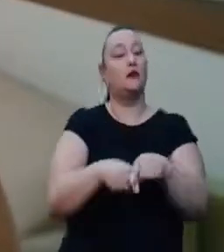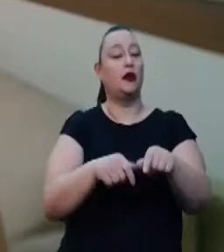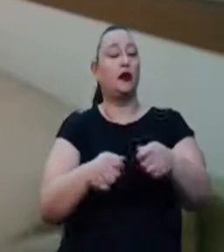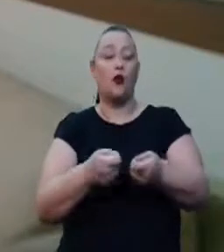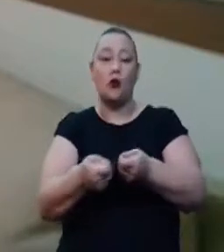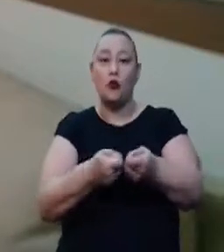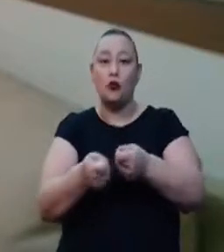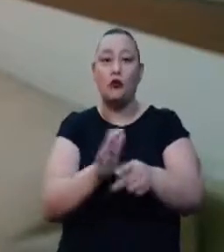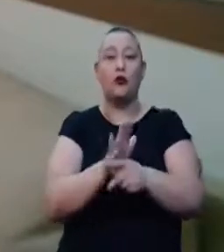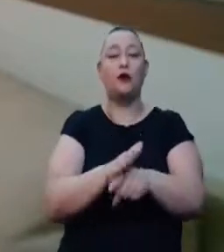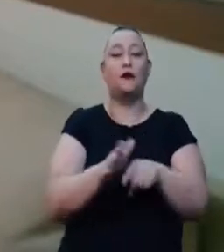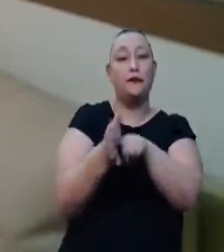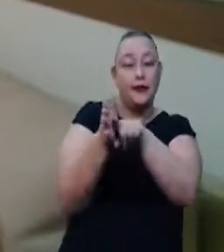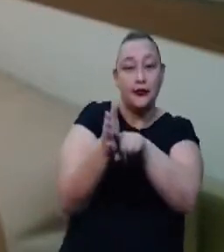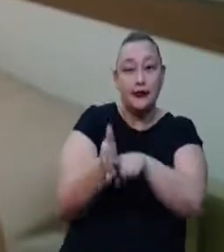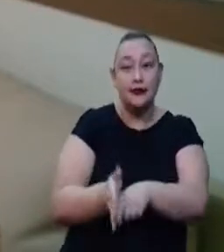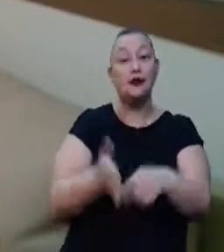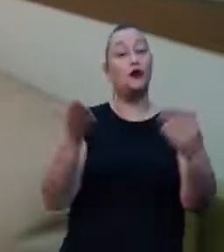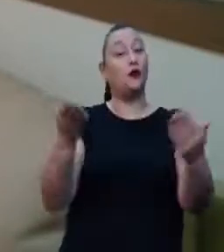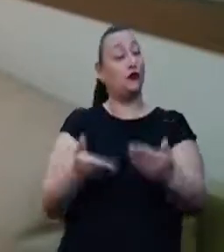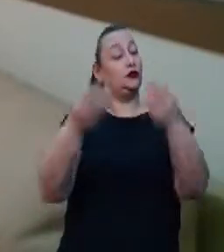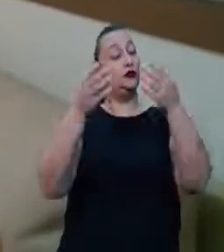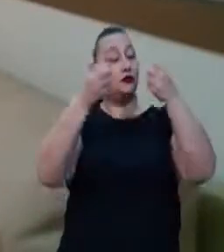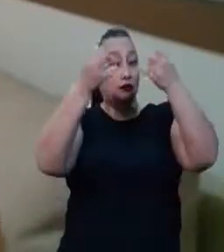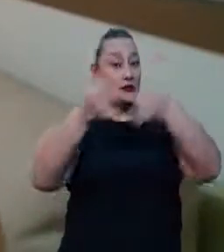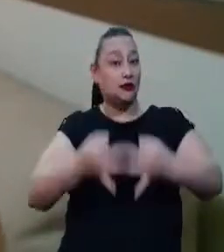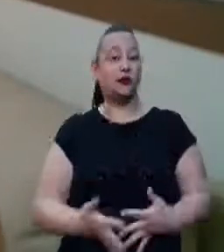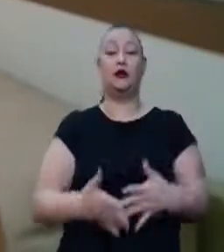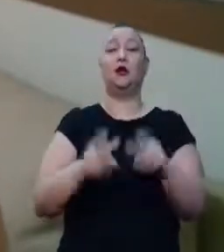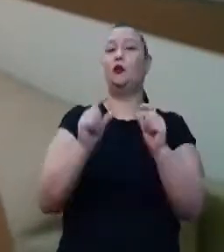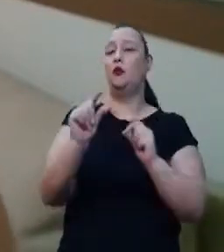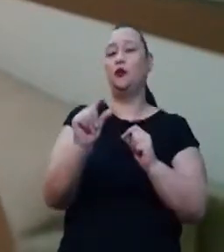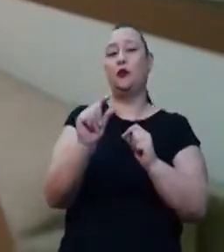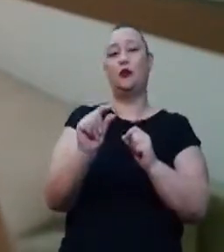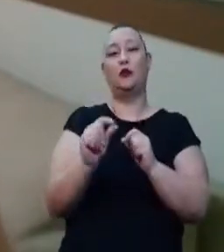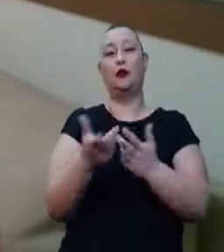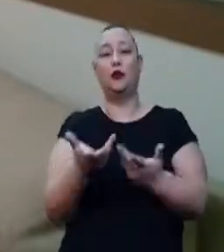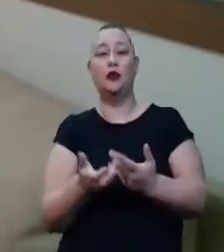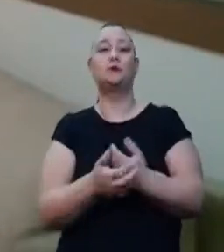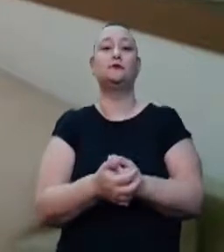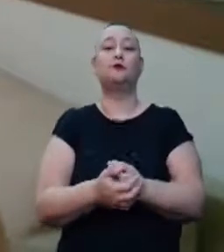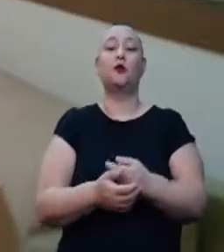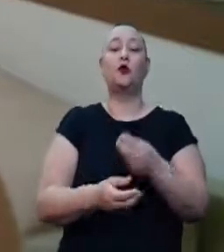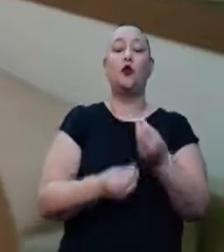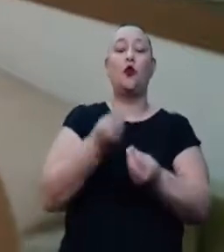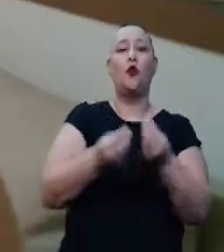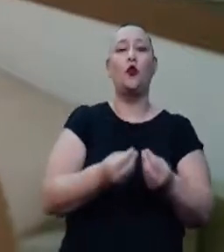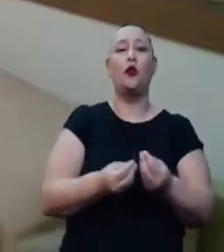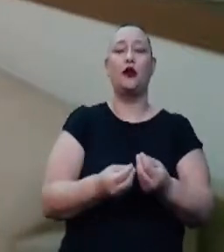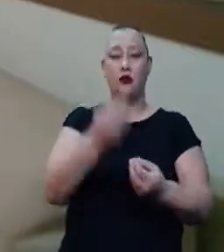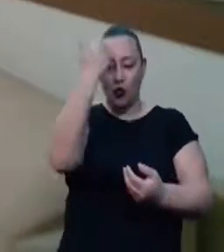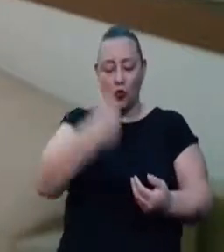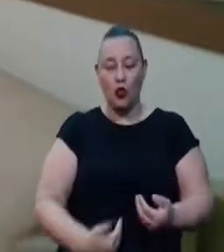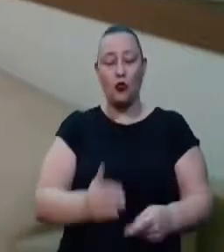pesquisas. E hoje eu vou estar falando para vocês, então, um pouquinho sobre a ação da toxina